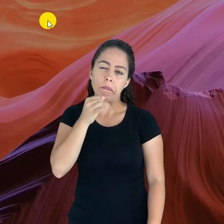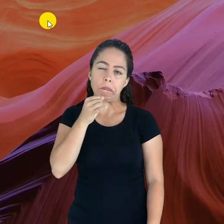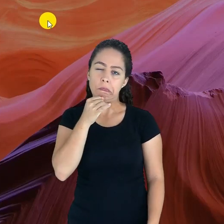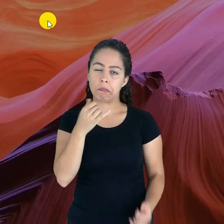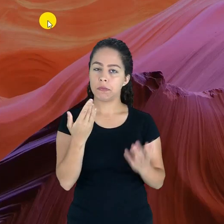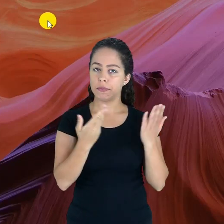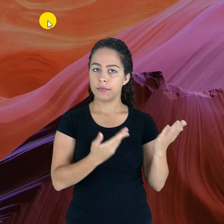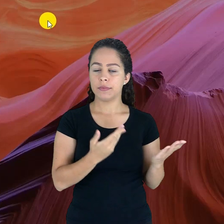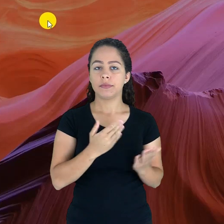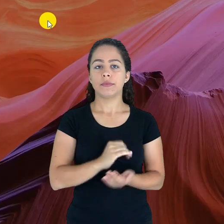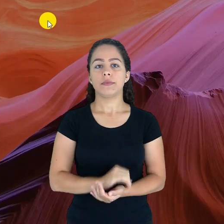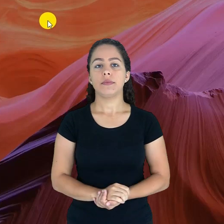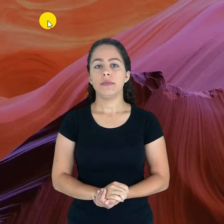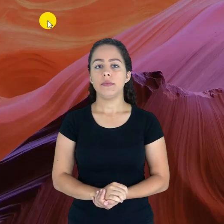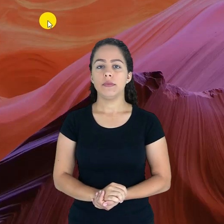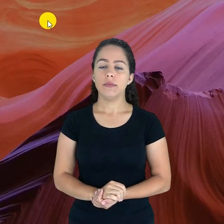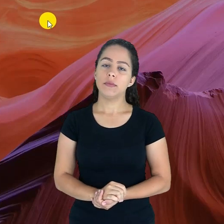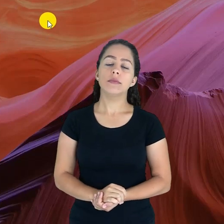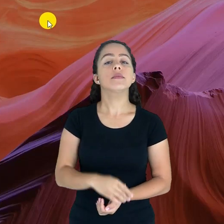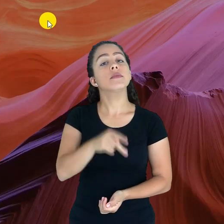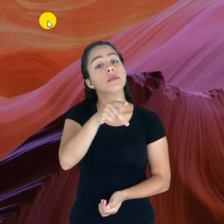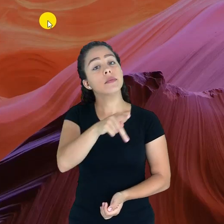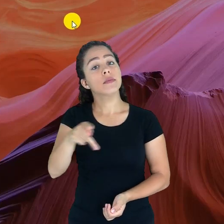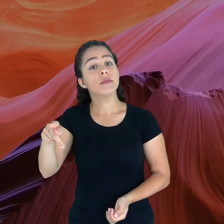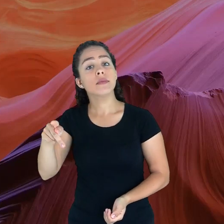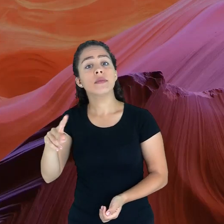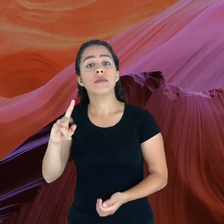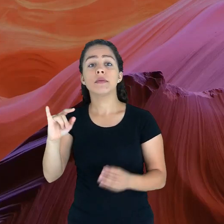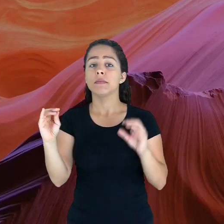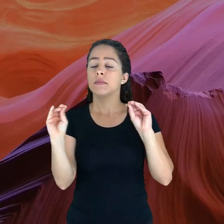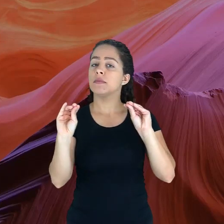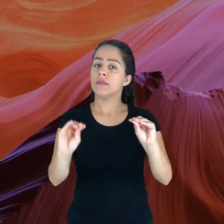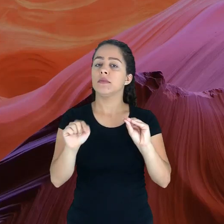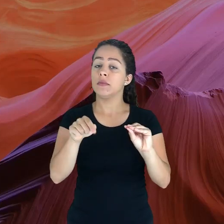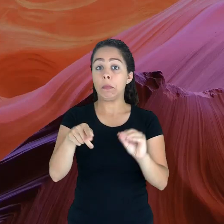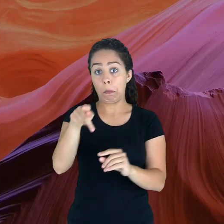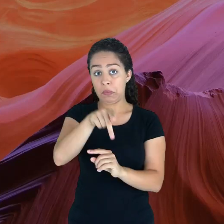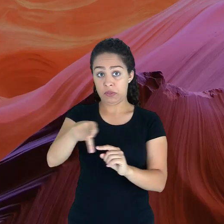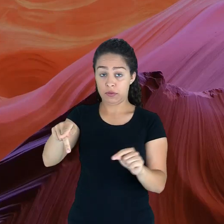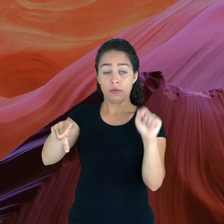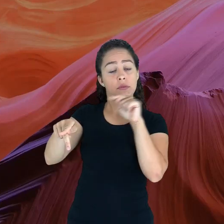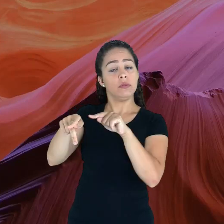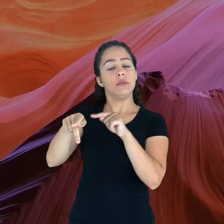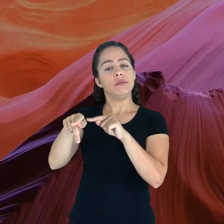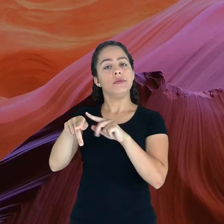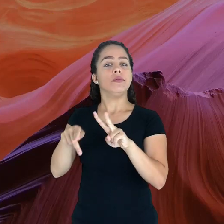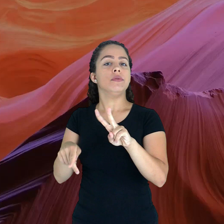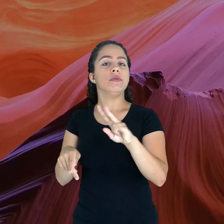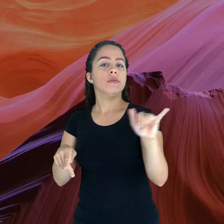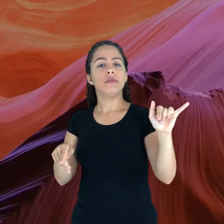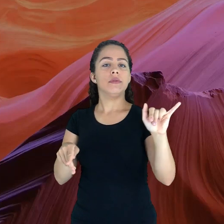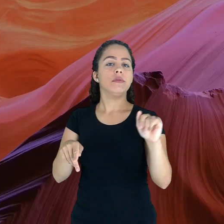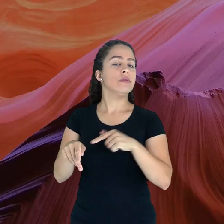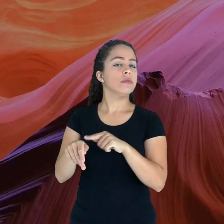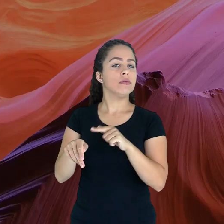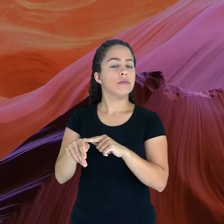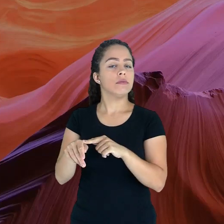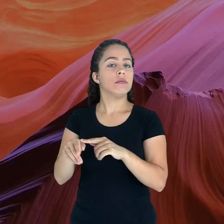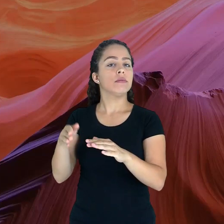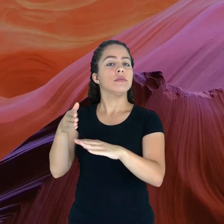professor@gmail.com. E aí esse professor, clico em Add, esse professor vai ter acesso à